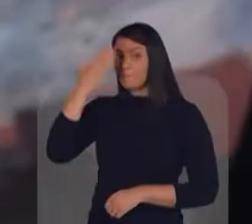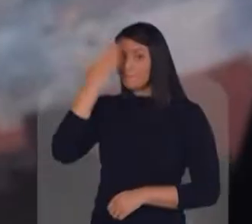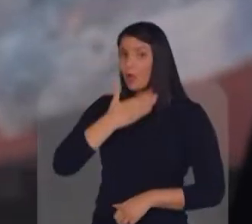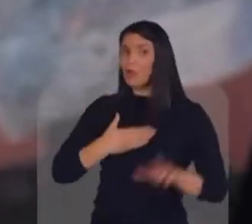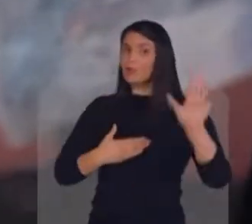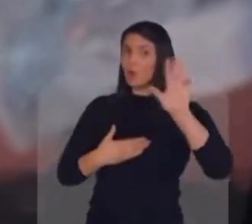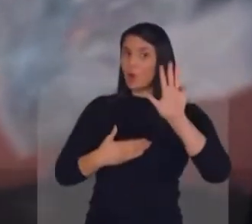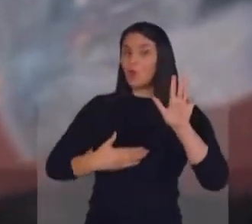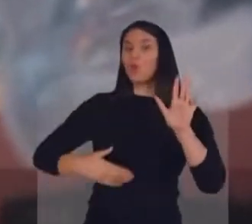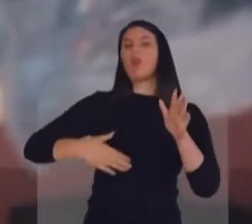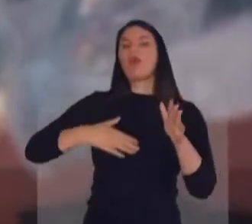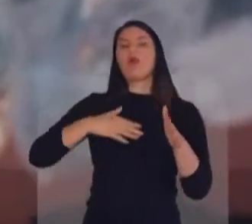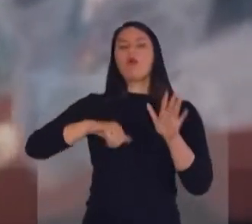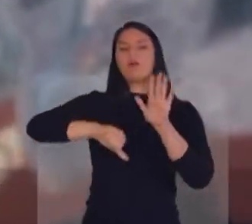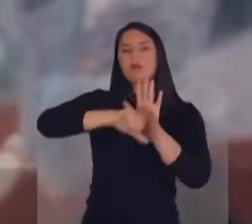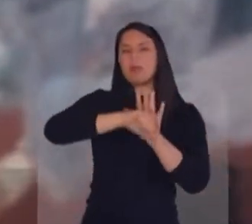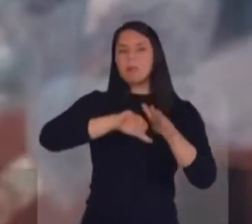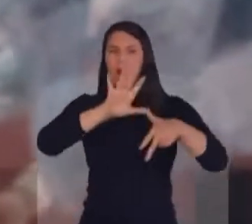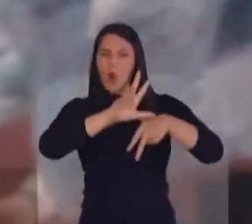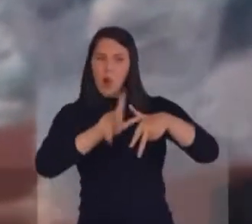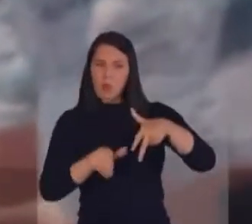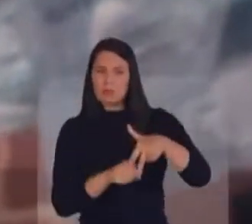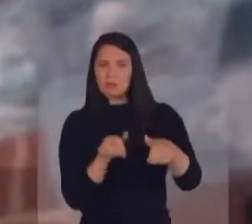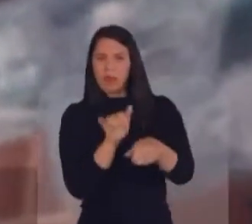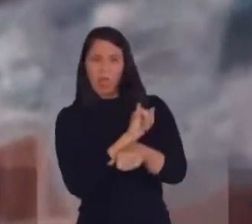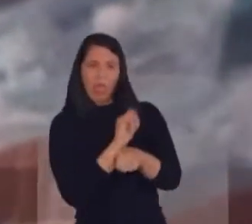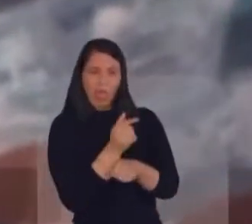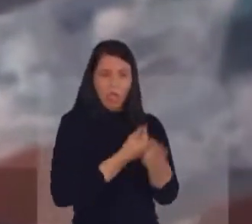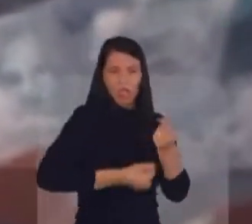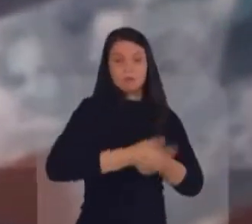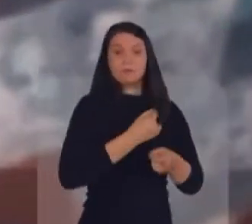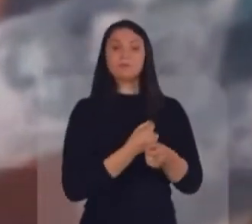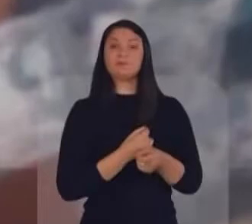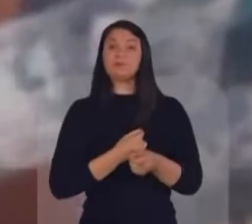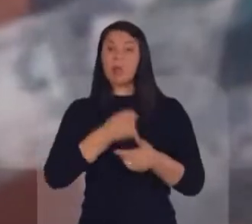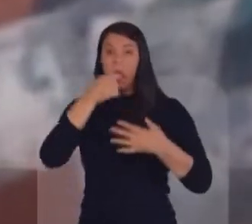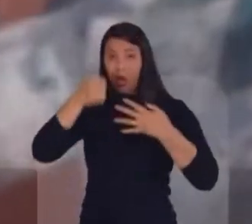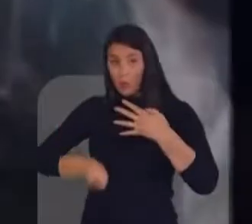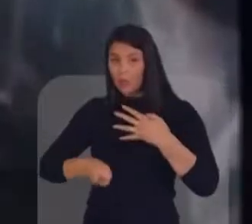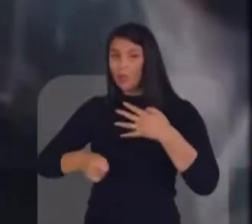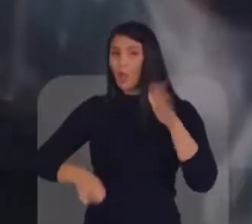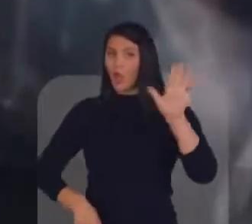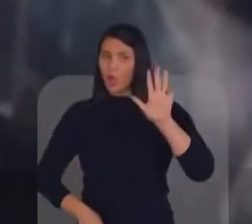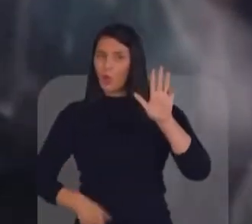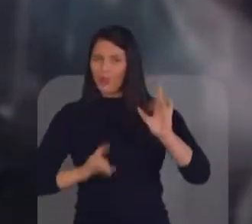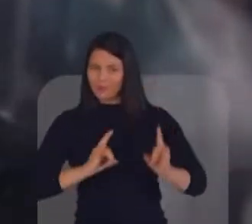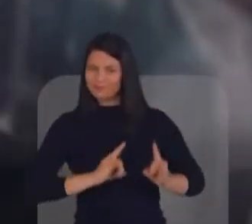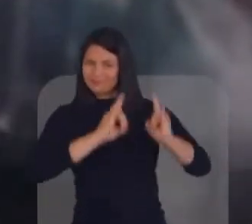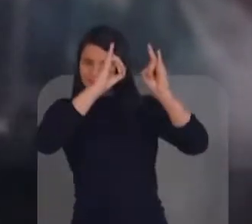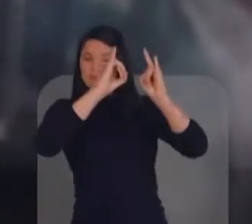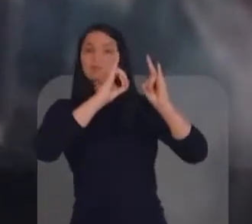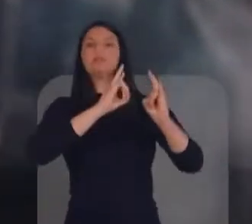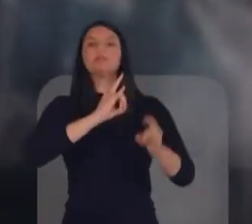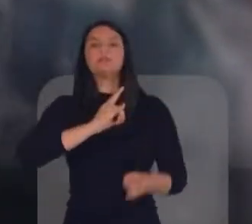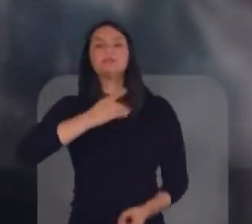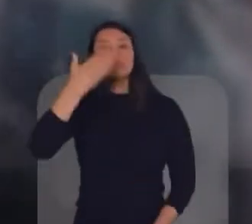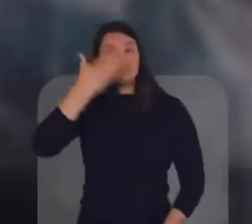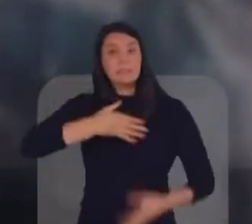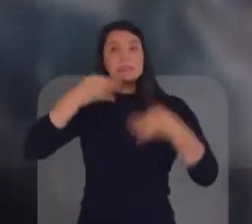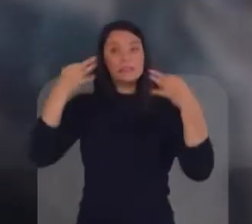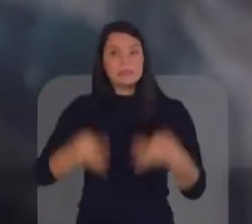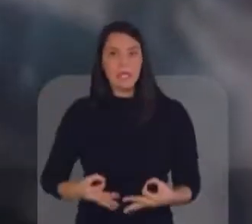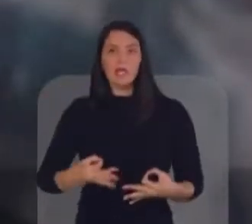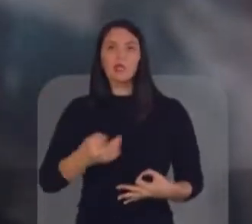comum. Existem provas de que Lula cometeu os crimes de corrupção passiva e lavagem de dinheiro. A condenação de Lula, no caso do